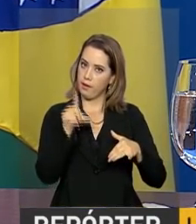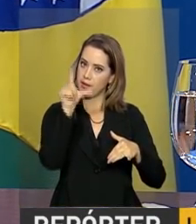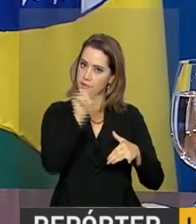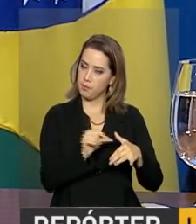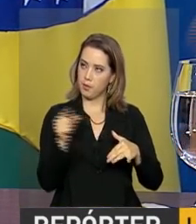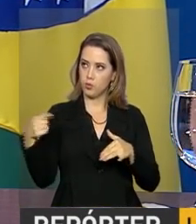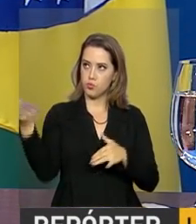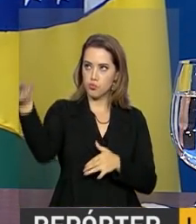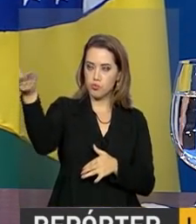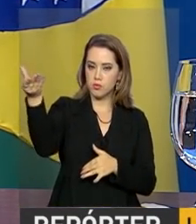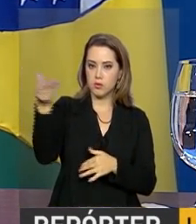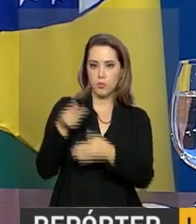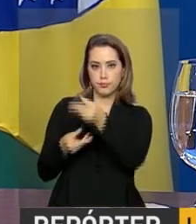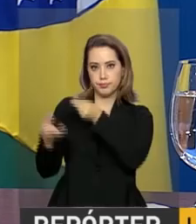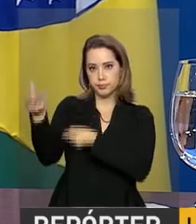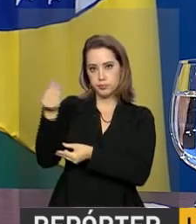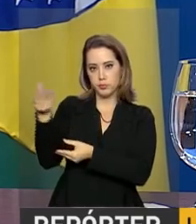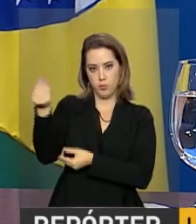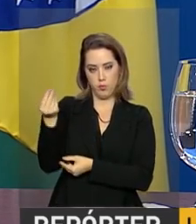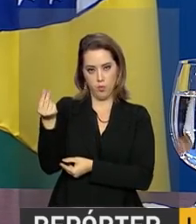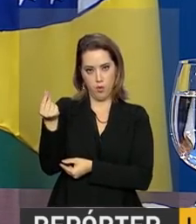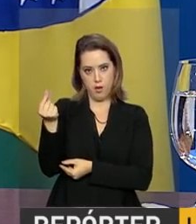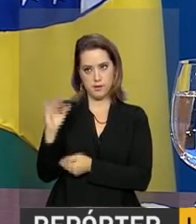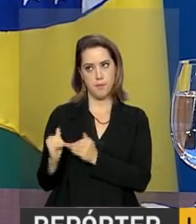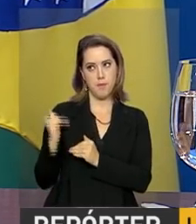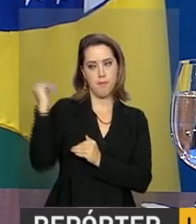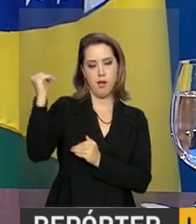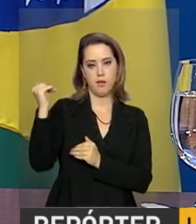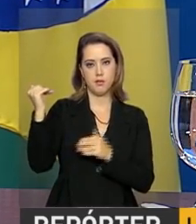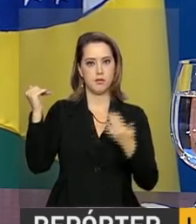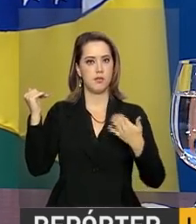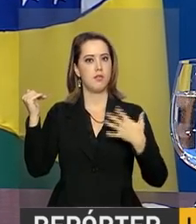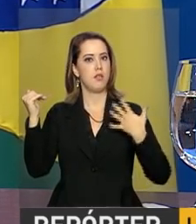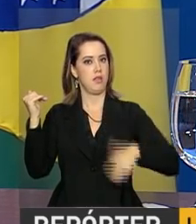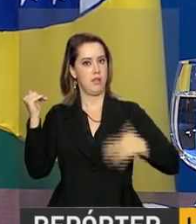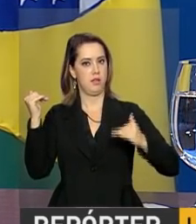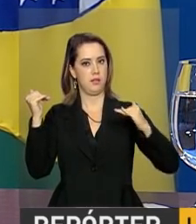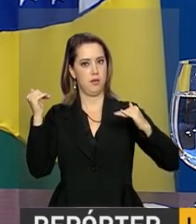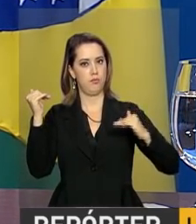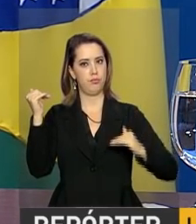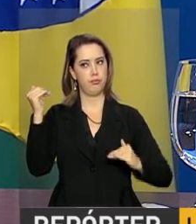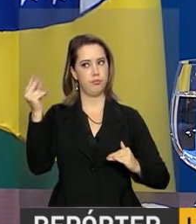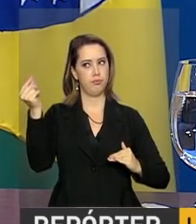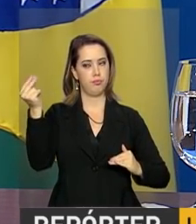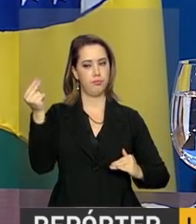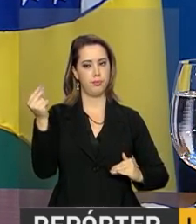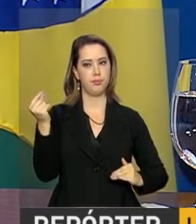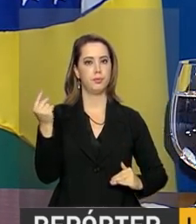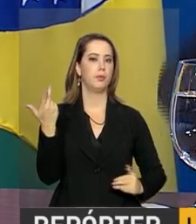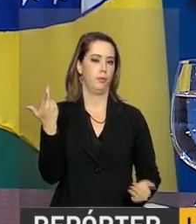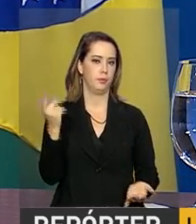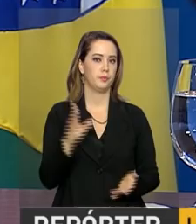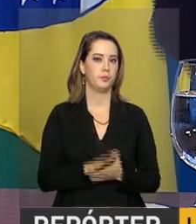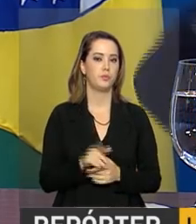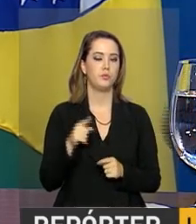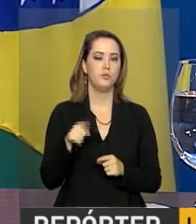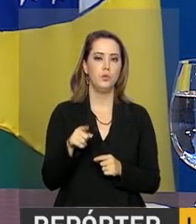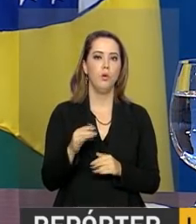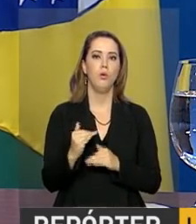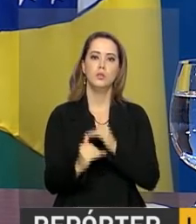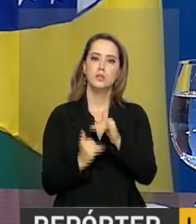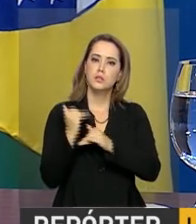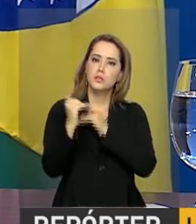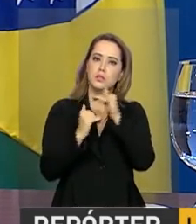bem. Então, o segundo desafio nosso vai ser exatamente a qualidade do gasto público e fazer com que isto